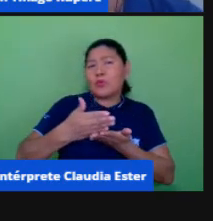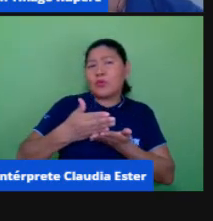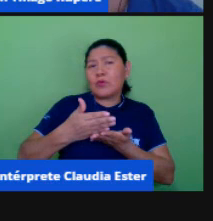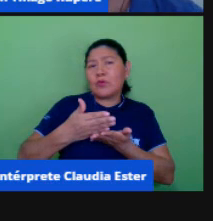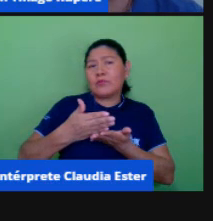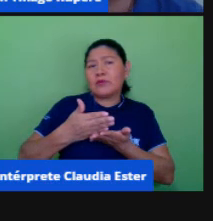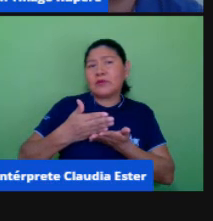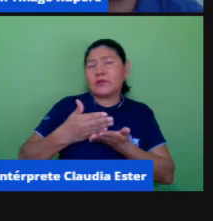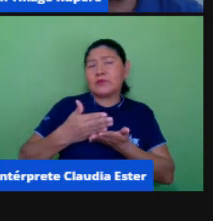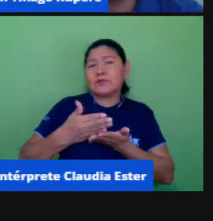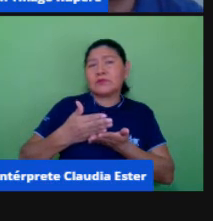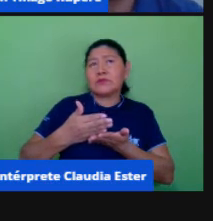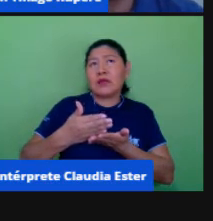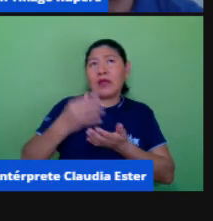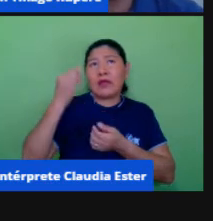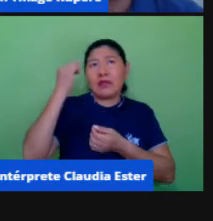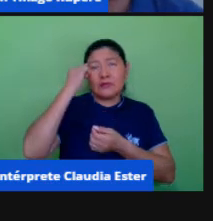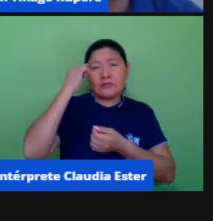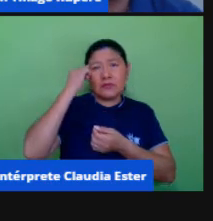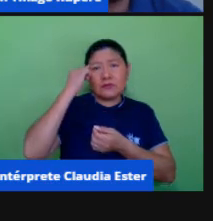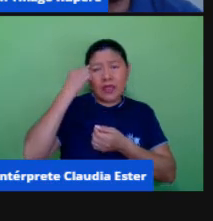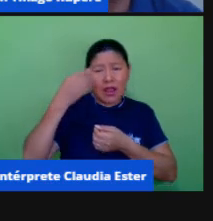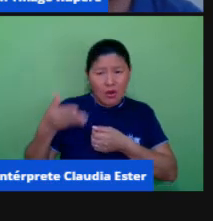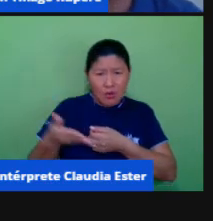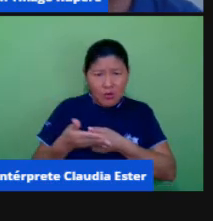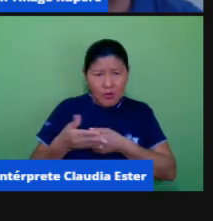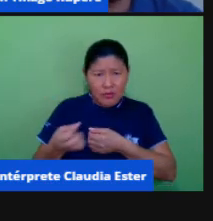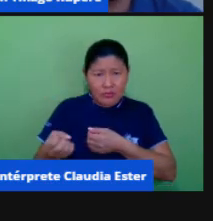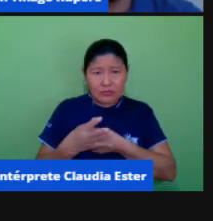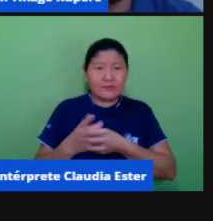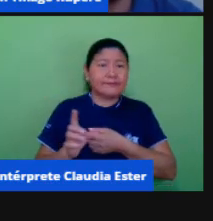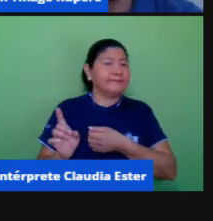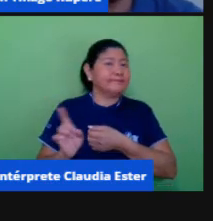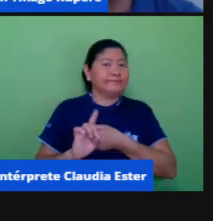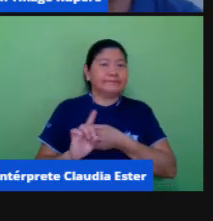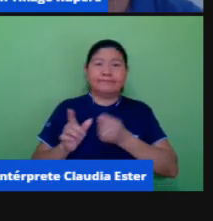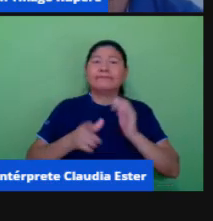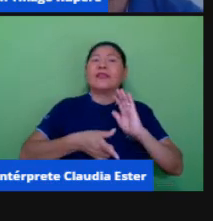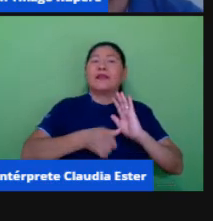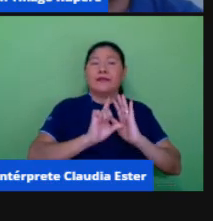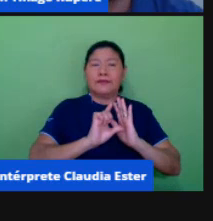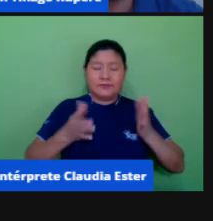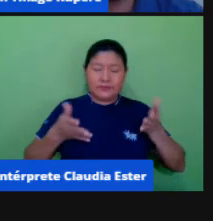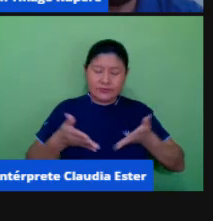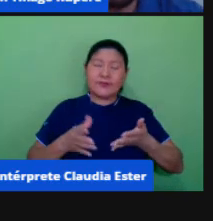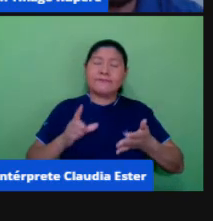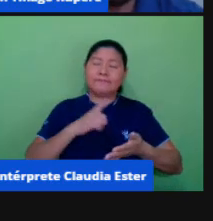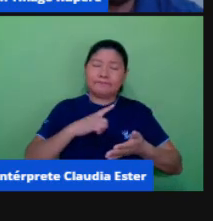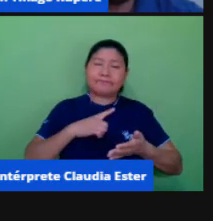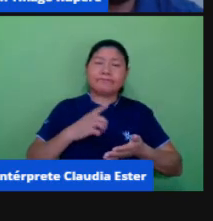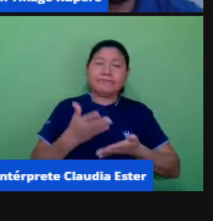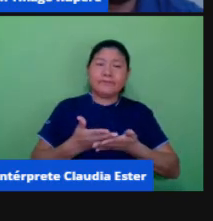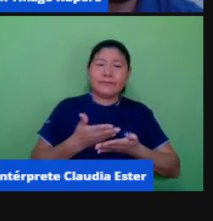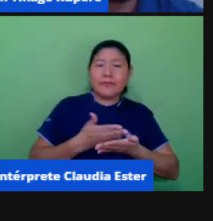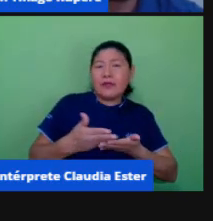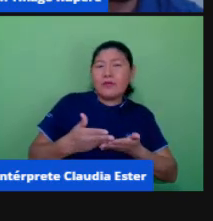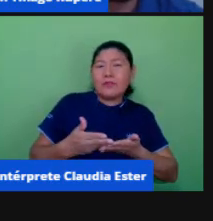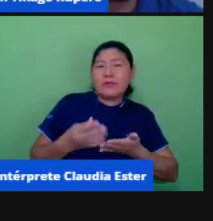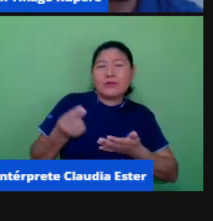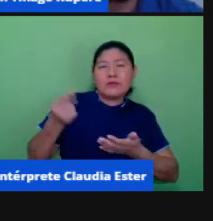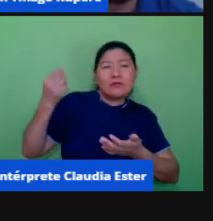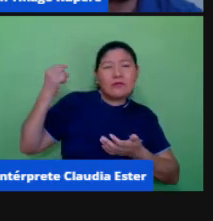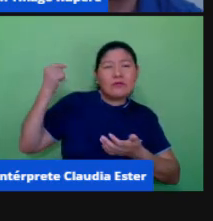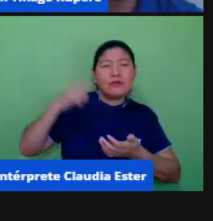desse aparato, nós temos aí uma problematização, um tensionamento de como que o ensino ele se dá. Se eu